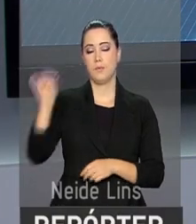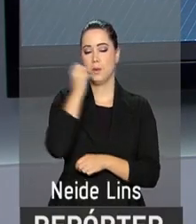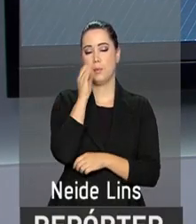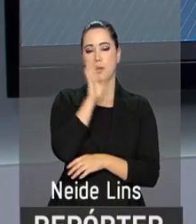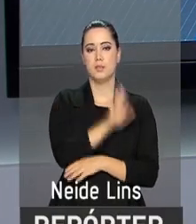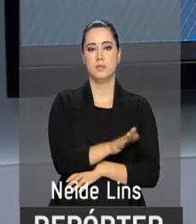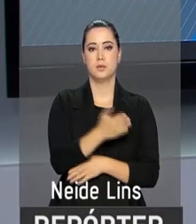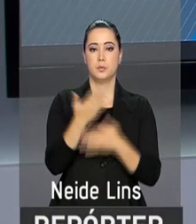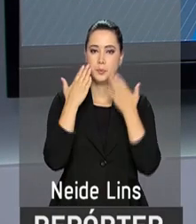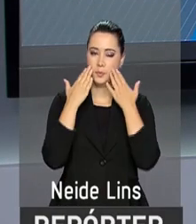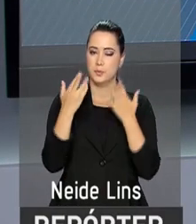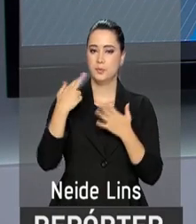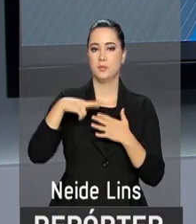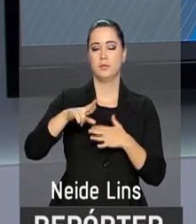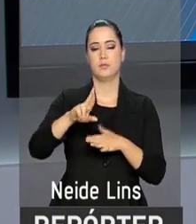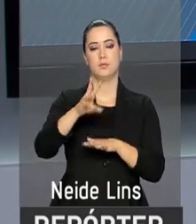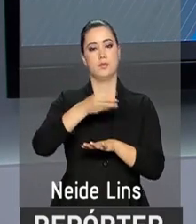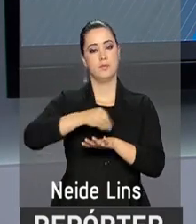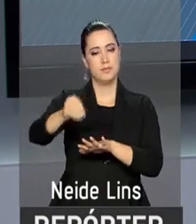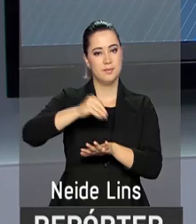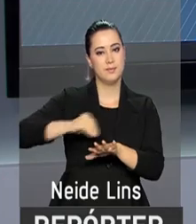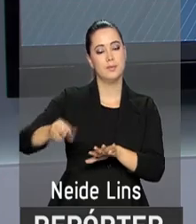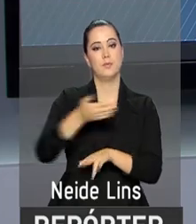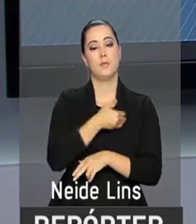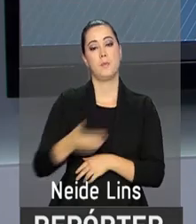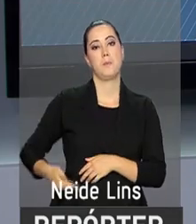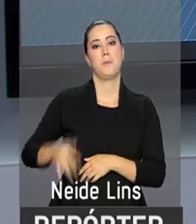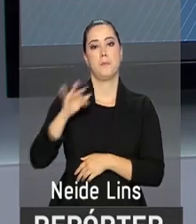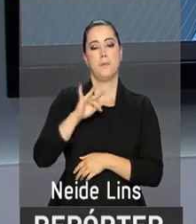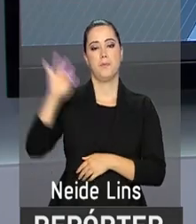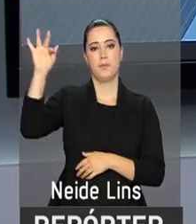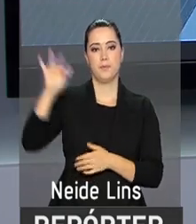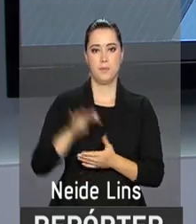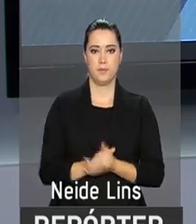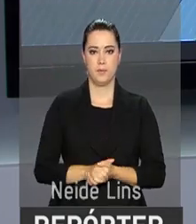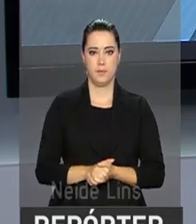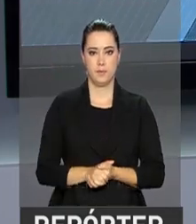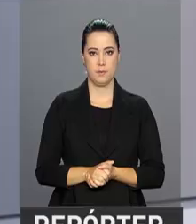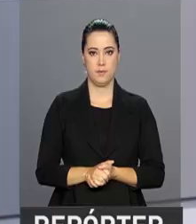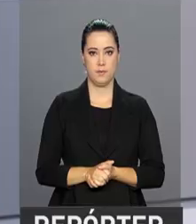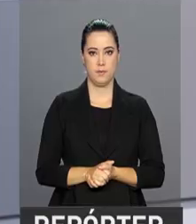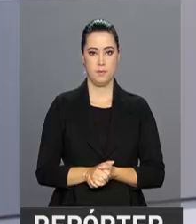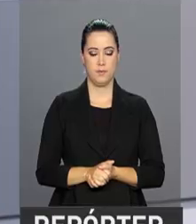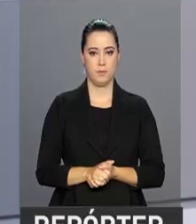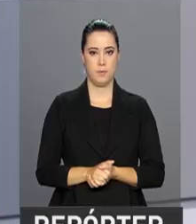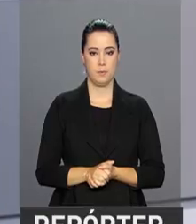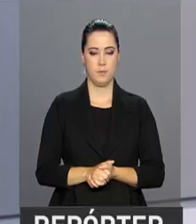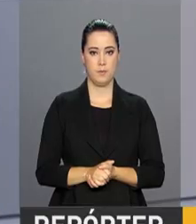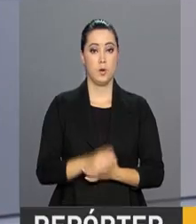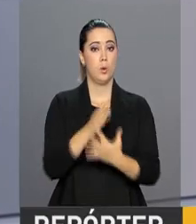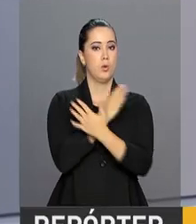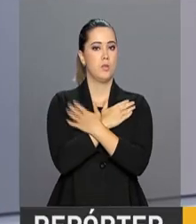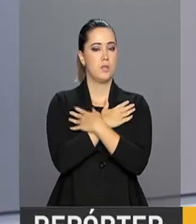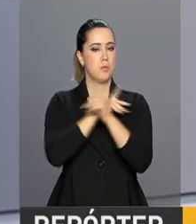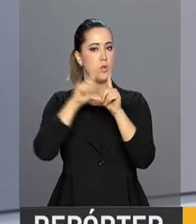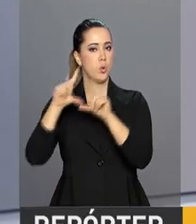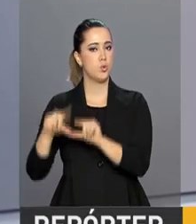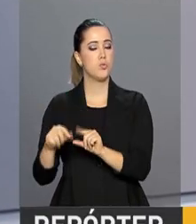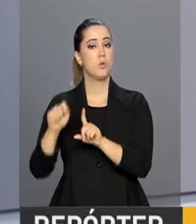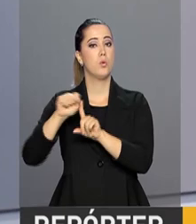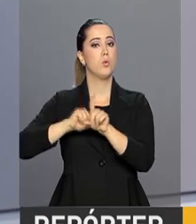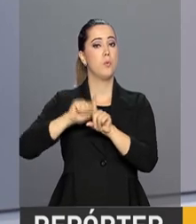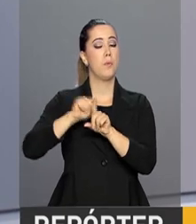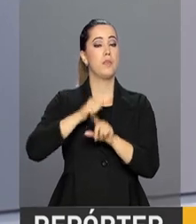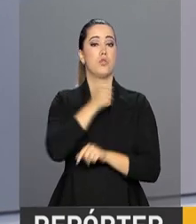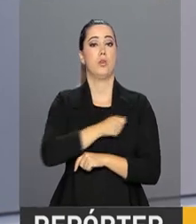Olá, boa tarde. Começa agora mais uma edição do Repórter NBR com as notícias do governo federal. O desemprego caiu em